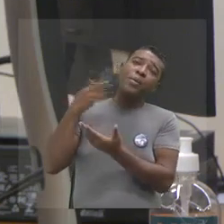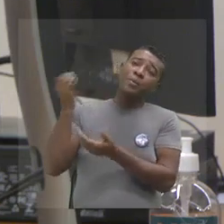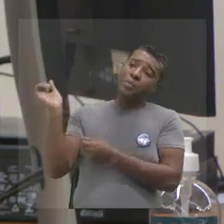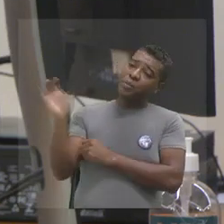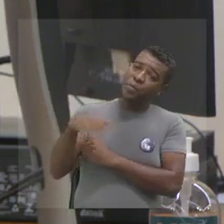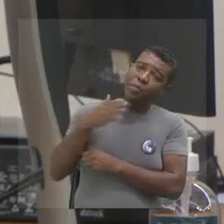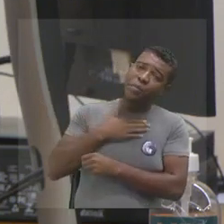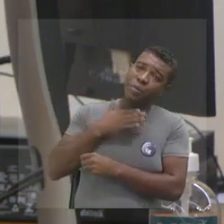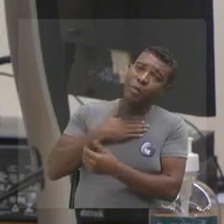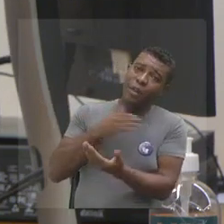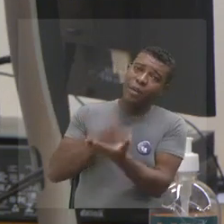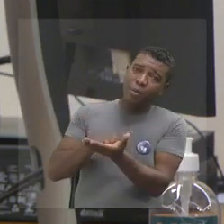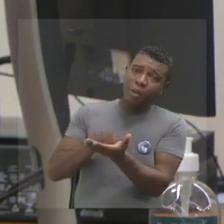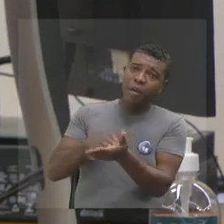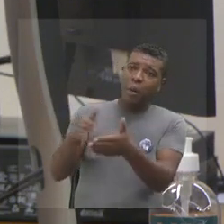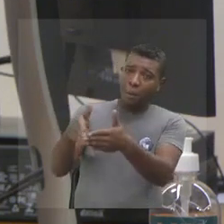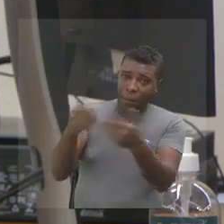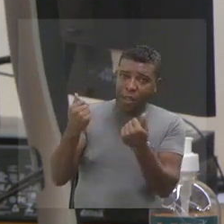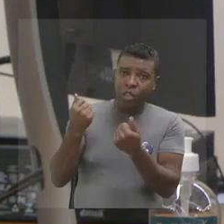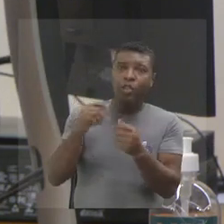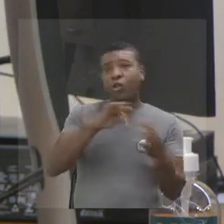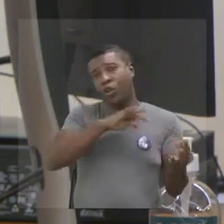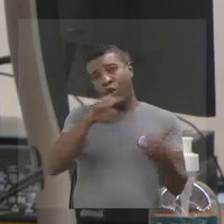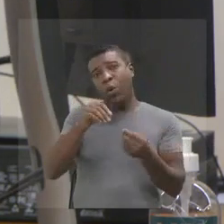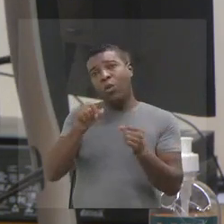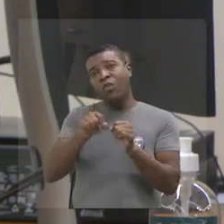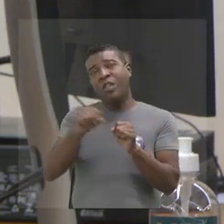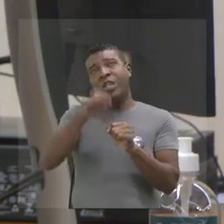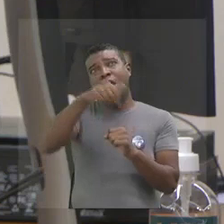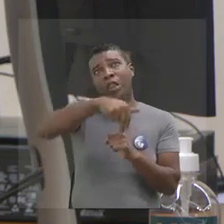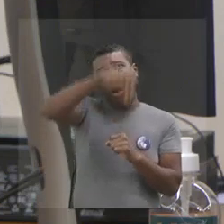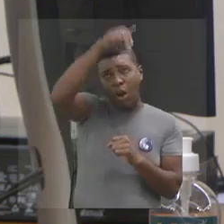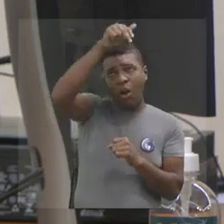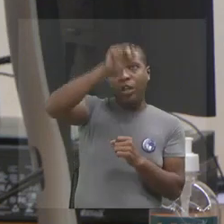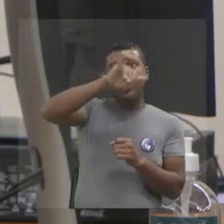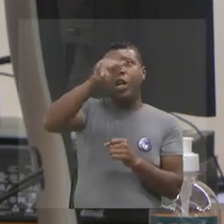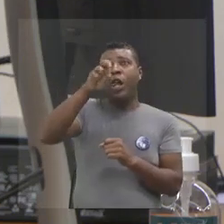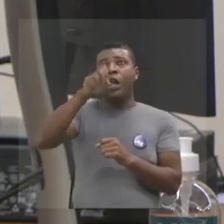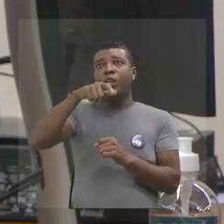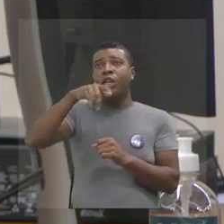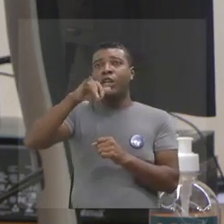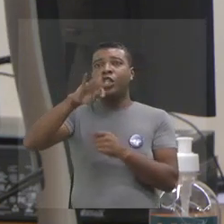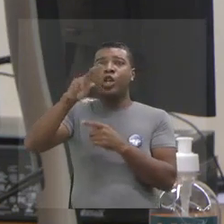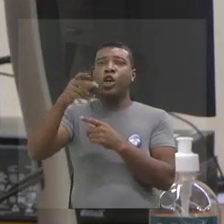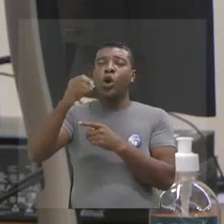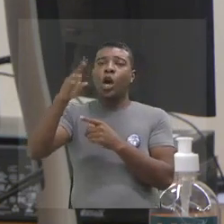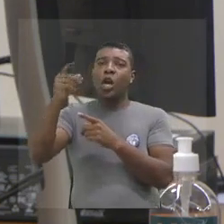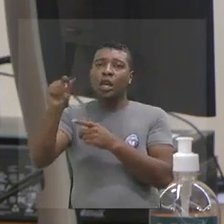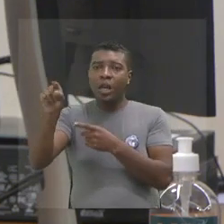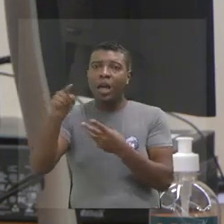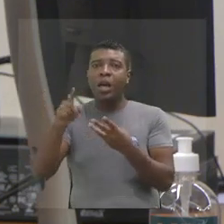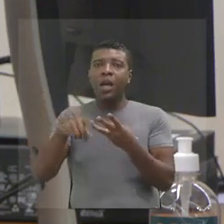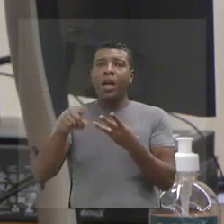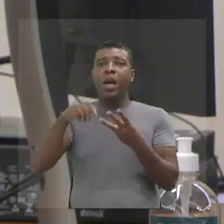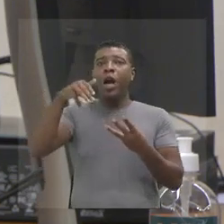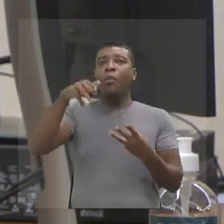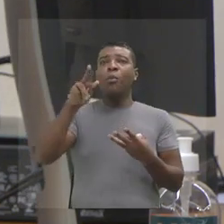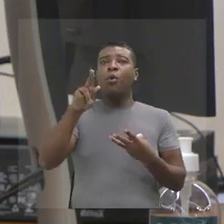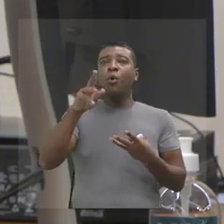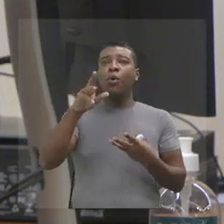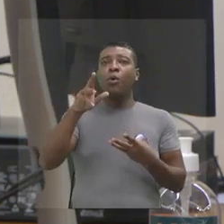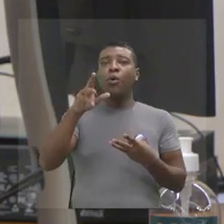tudo que nós fizemos para o norte de minascury é sempre considerado como prioridade porque